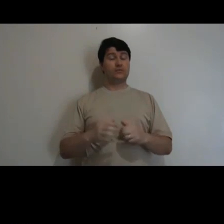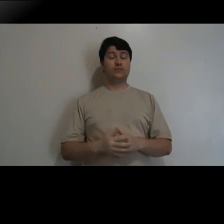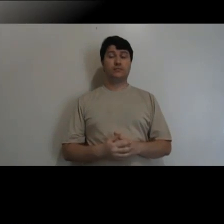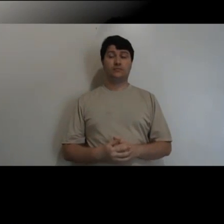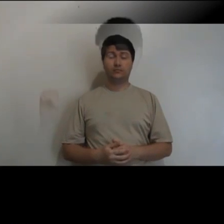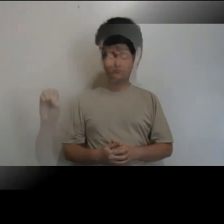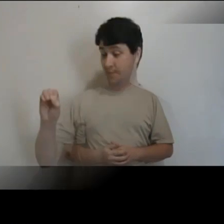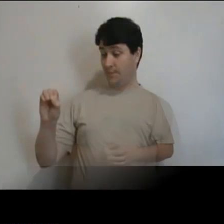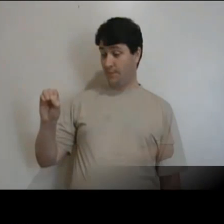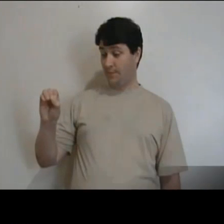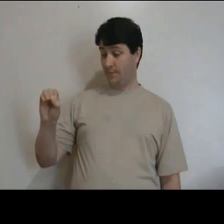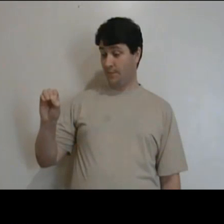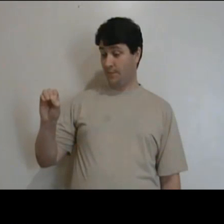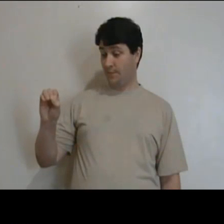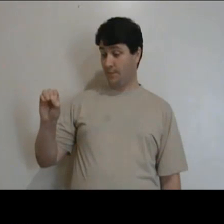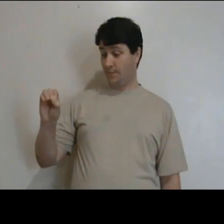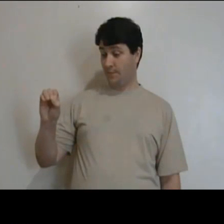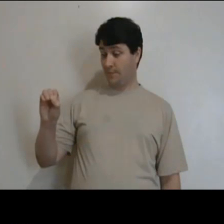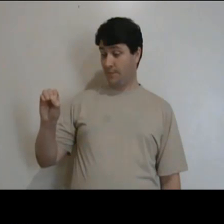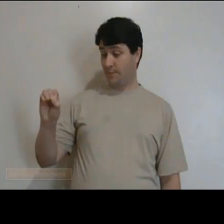meio, em Florianópolis.